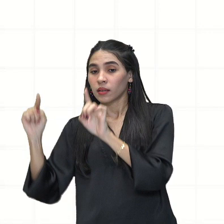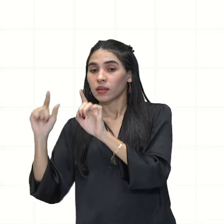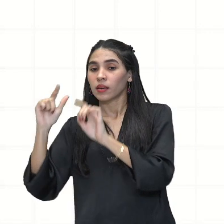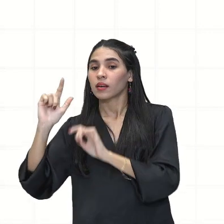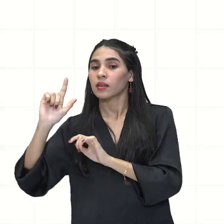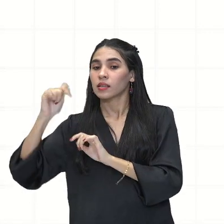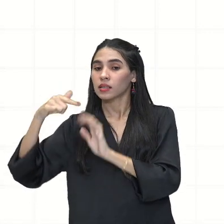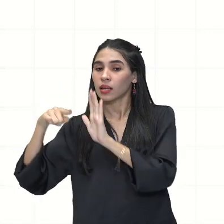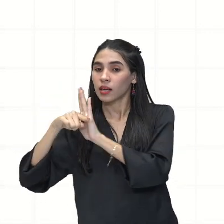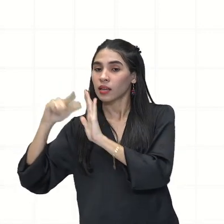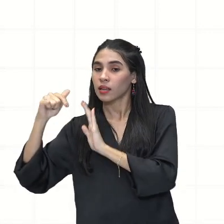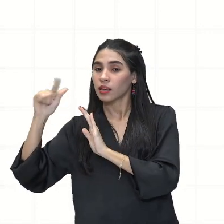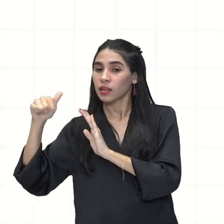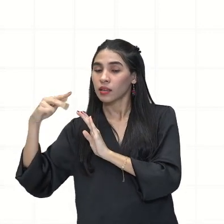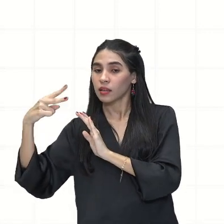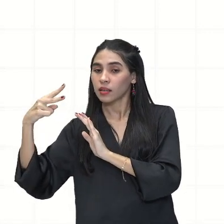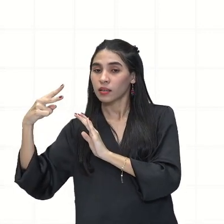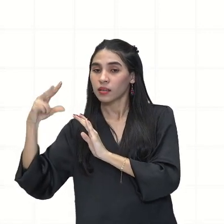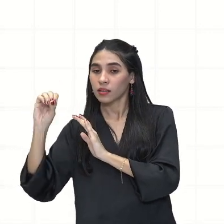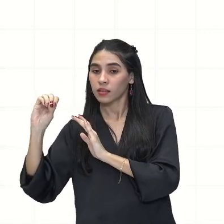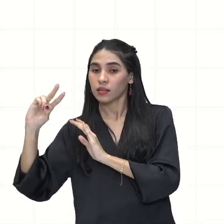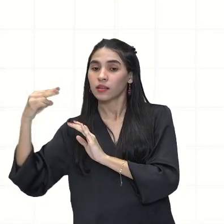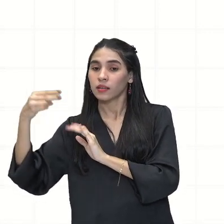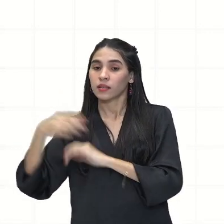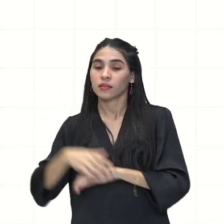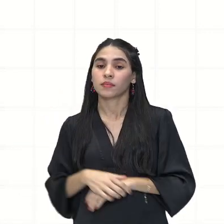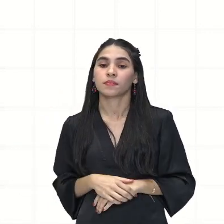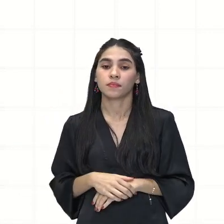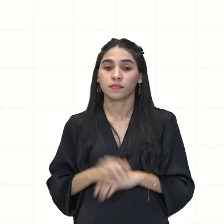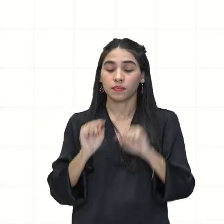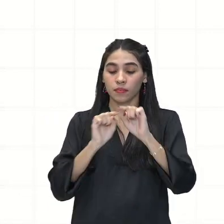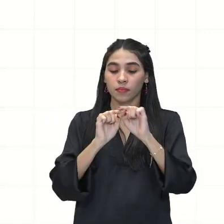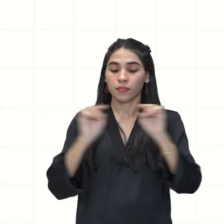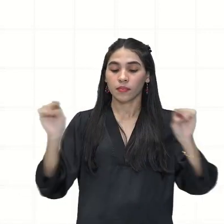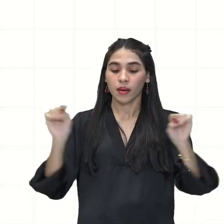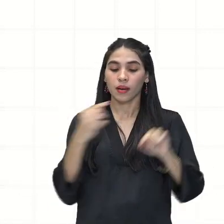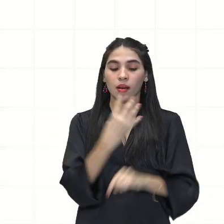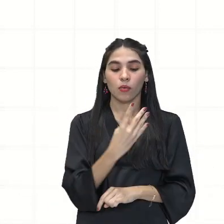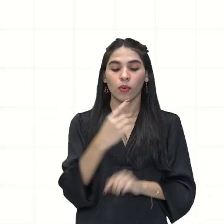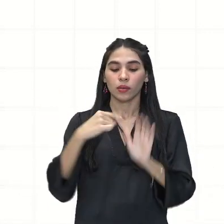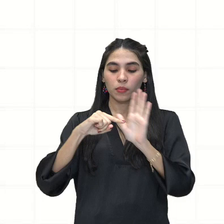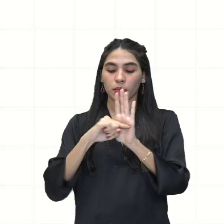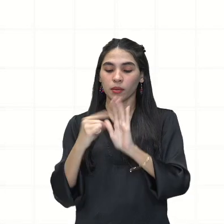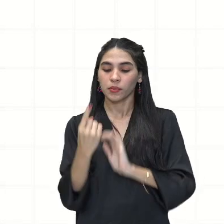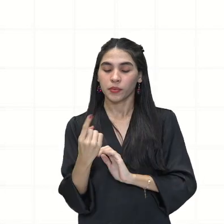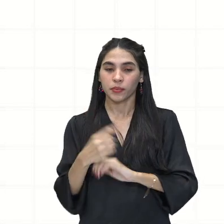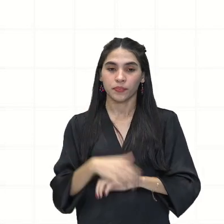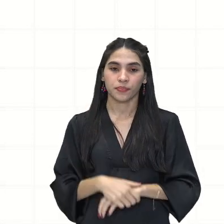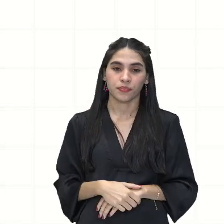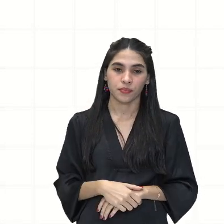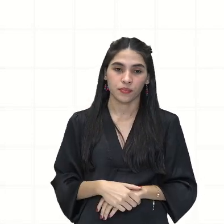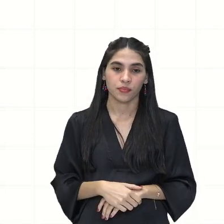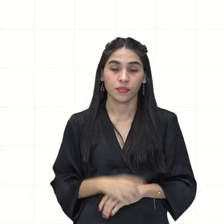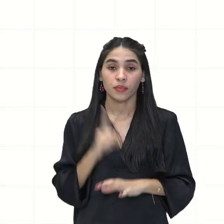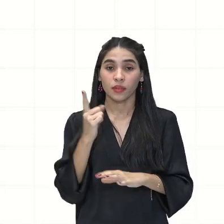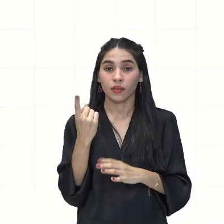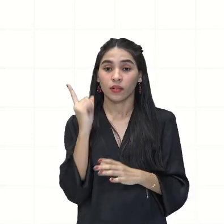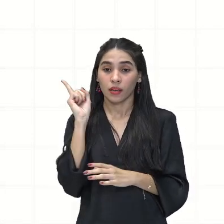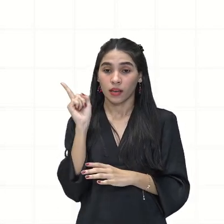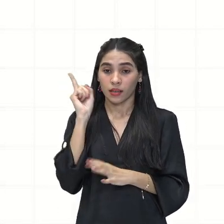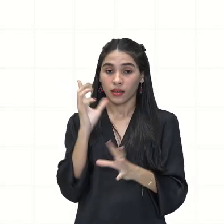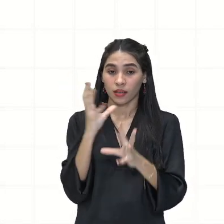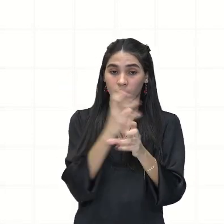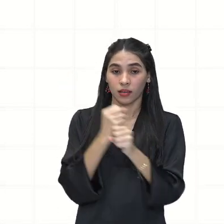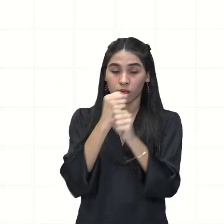não foram 4 notas? Embaixo, ó, n menos 1. Então, 4 menos 1. Então, isso aqui, nós estamos calculando a variância